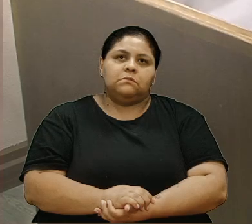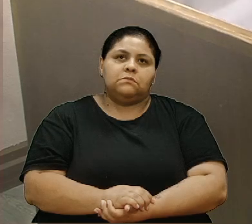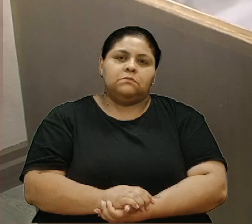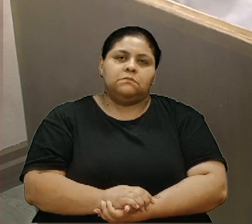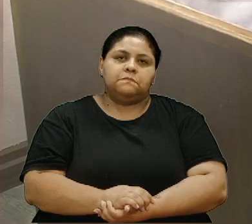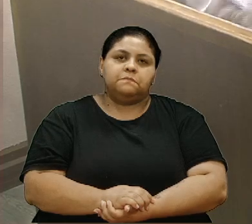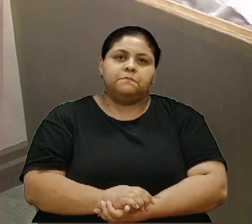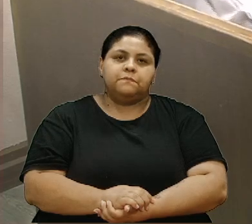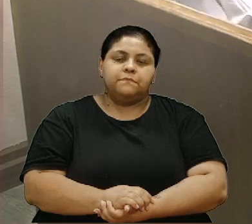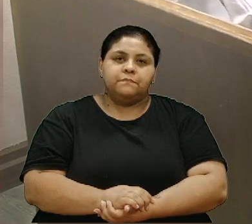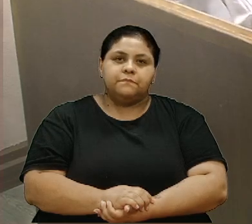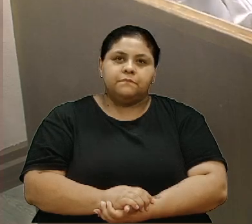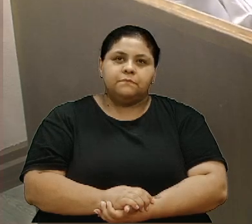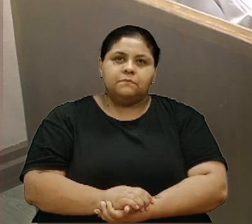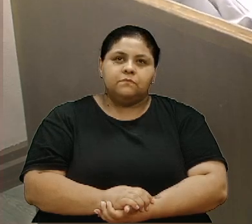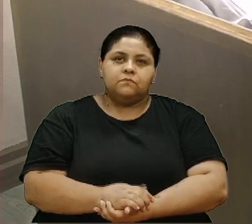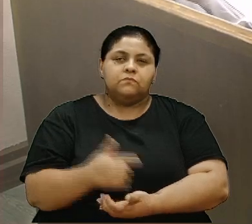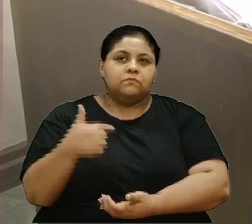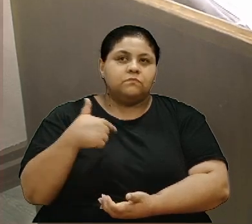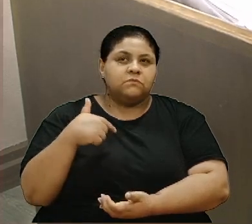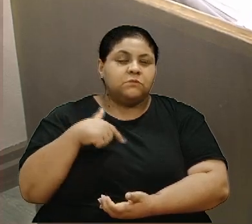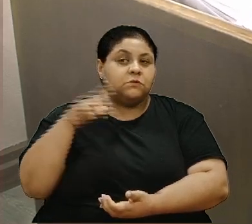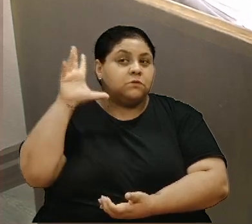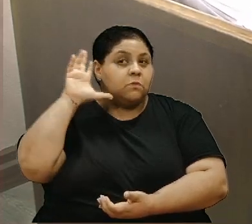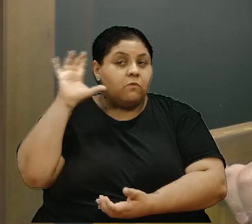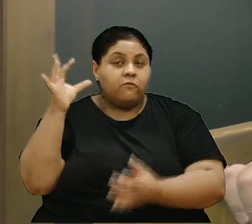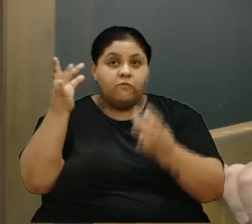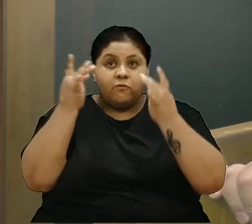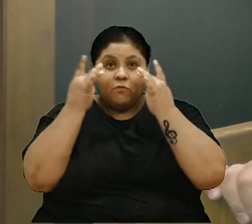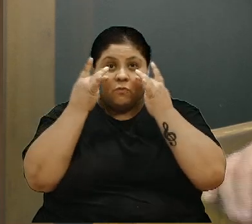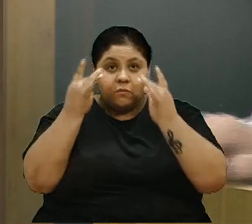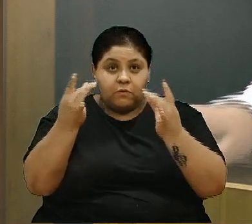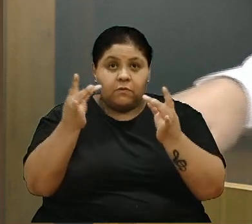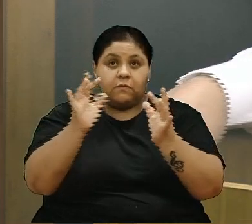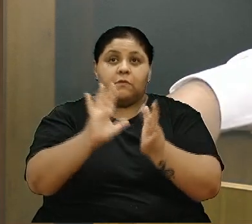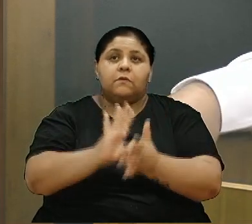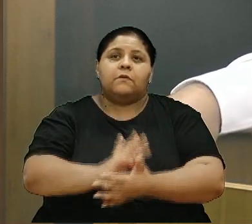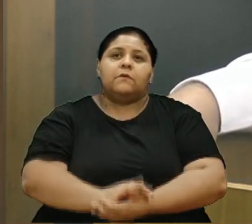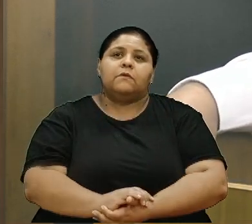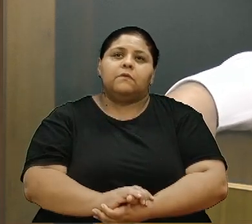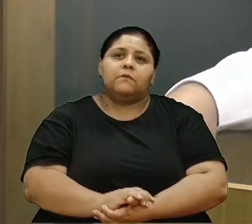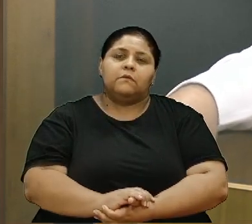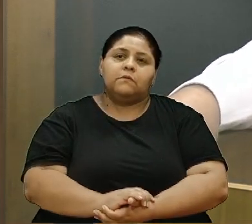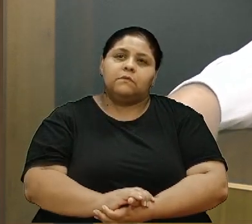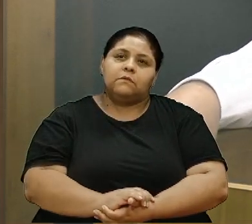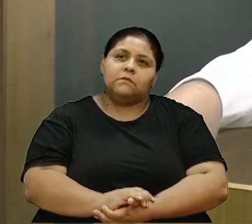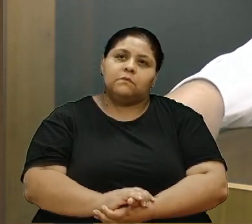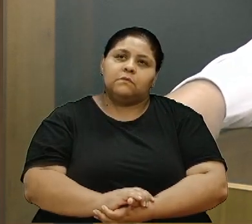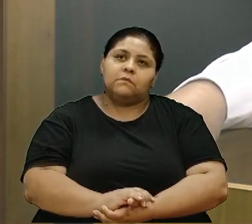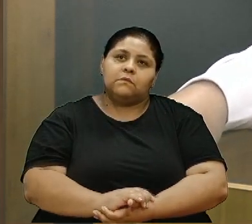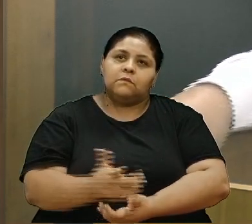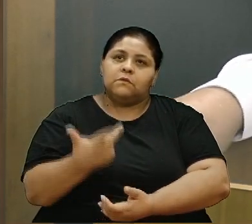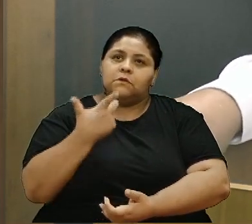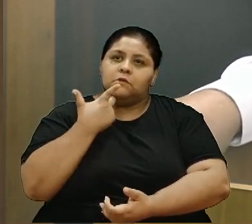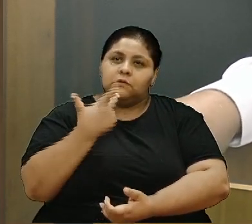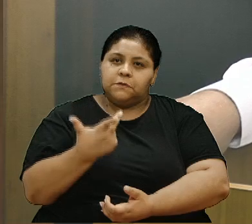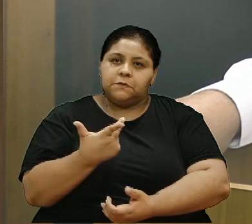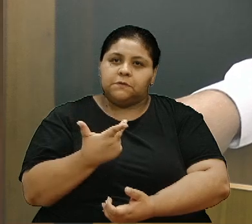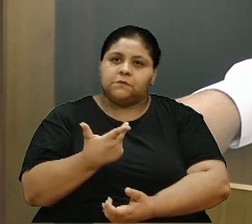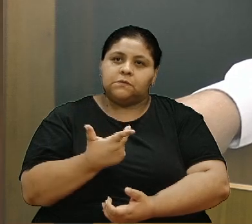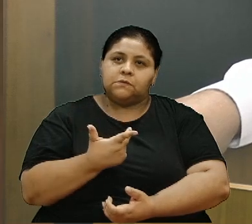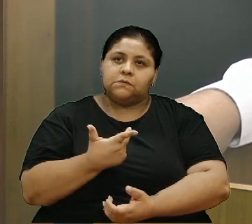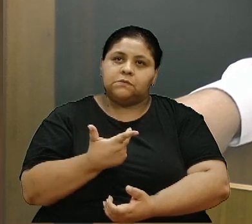Agora sim. Eu estou ouvindo atentamente... Eu queria depois uma pequena parte. Estou ouvindo atentamente aqui as manifestações